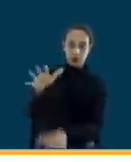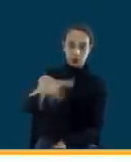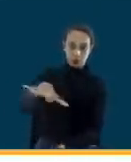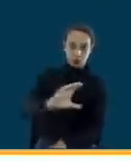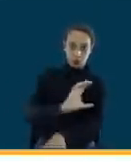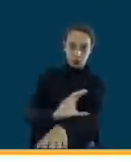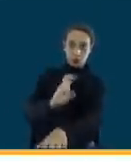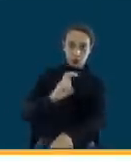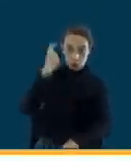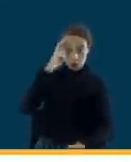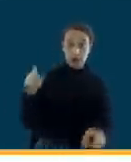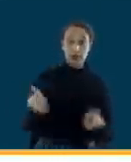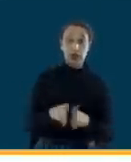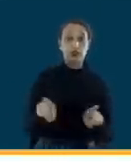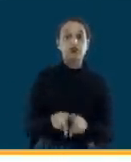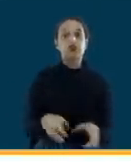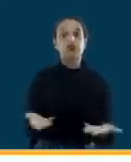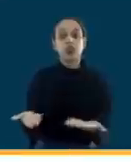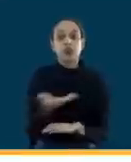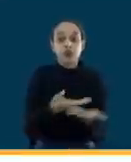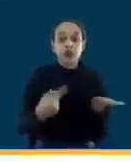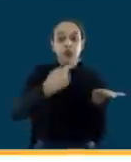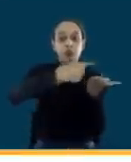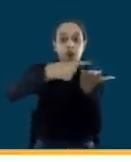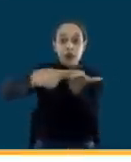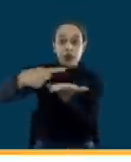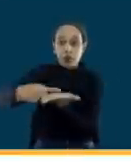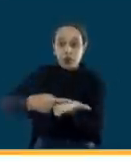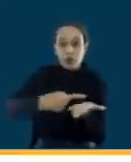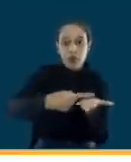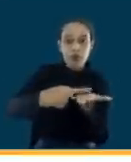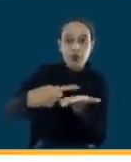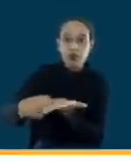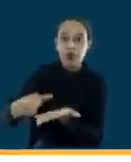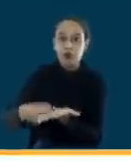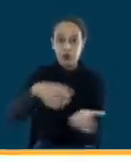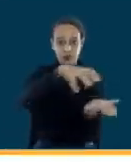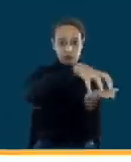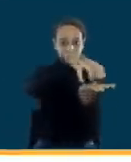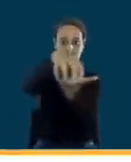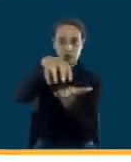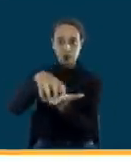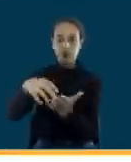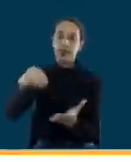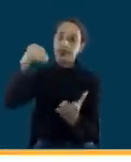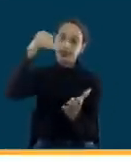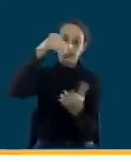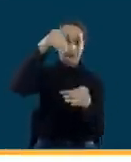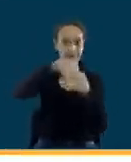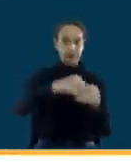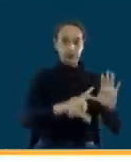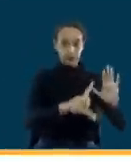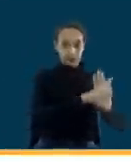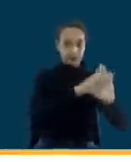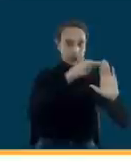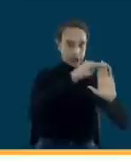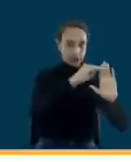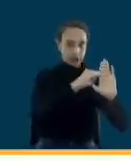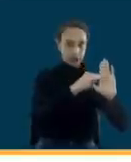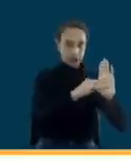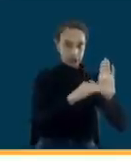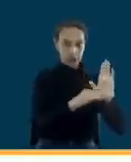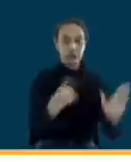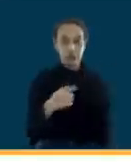também a questão da pactuação das competências dentro dos incisos. Então, nós já entendemos, o secretário Gino nos confirmou isso,